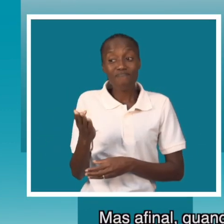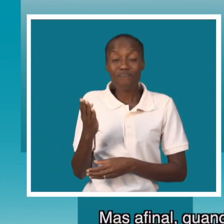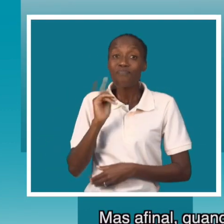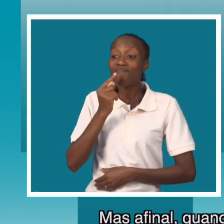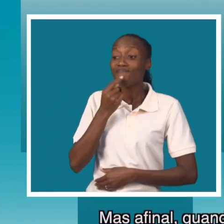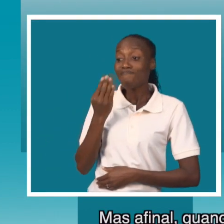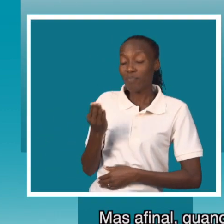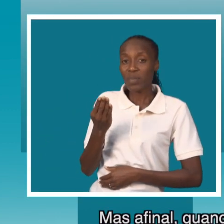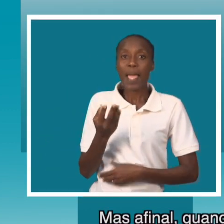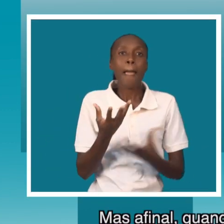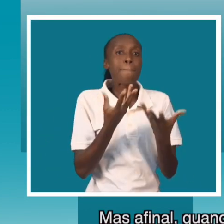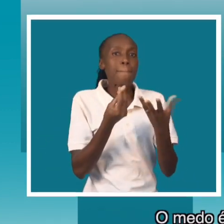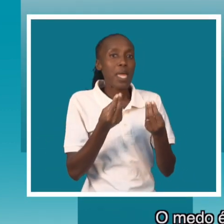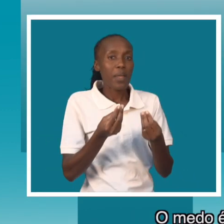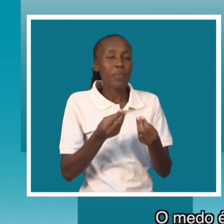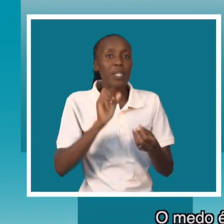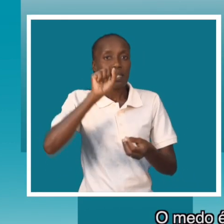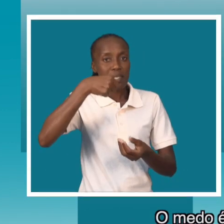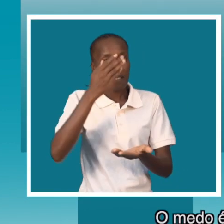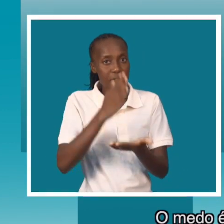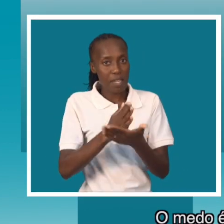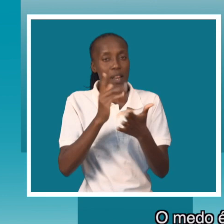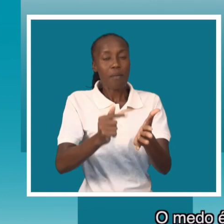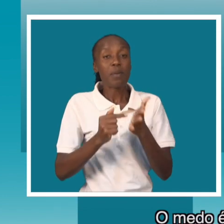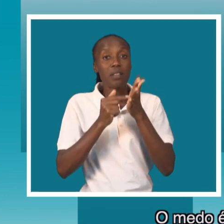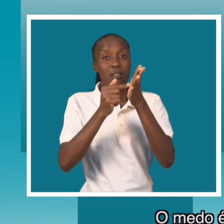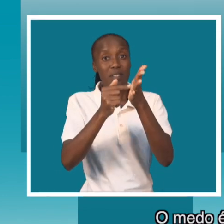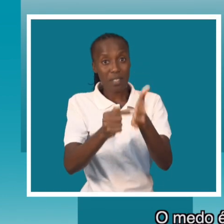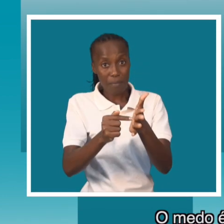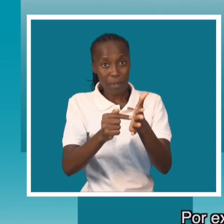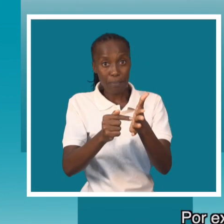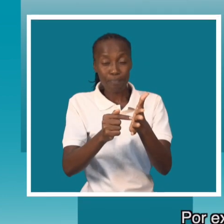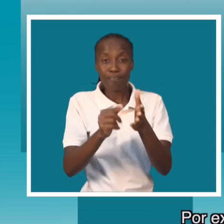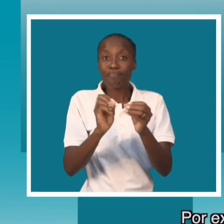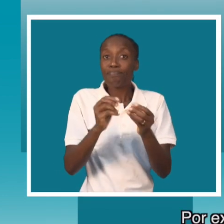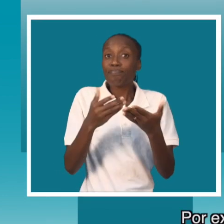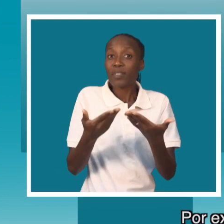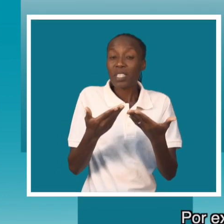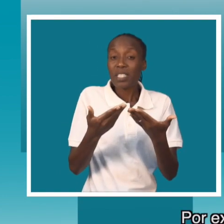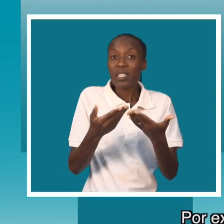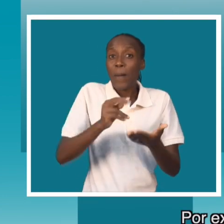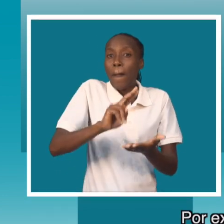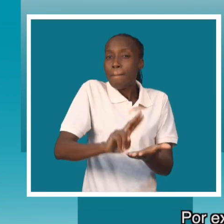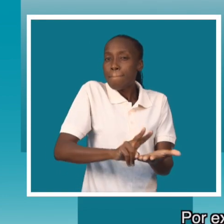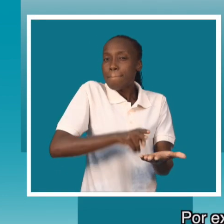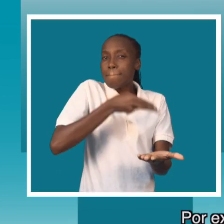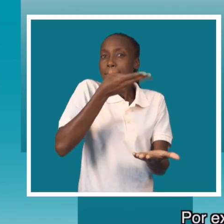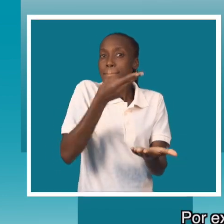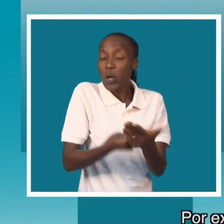quando é o medo passa a ser fobia? O medo é sobre uma coisa concreta. Por exemplo,